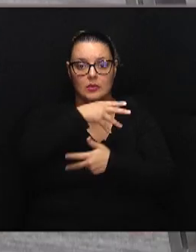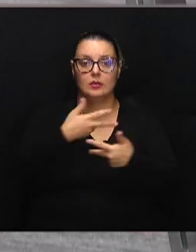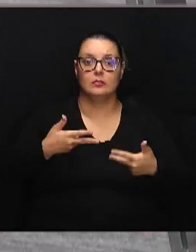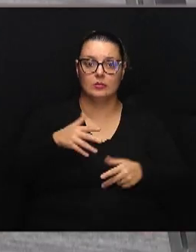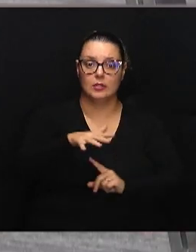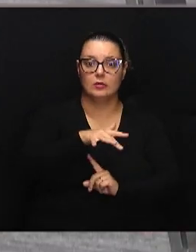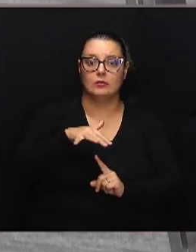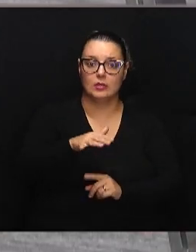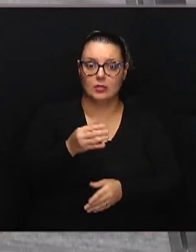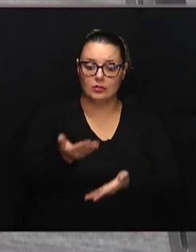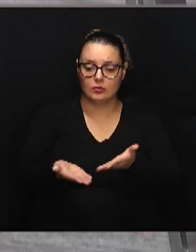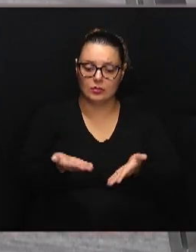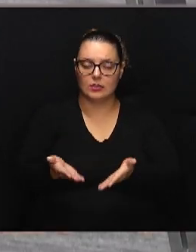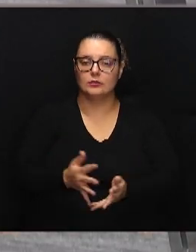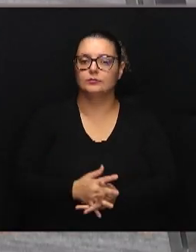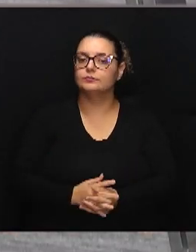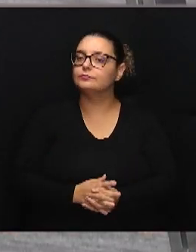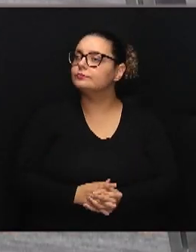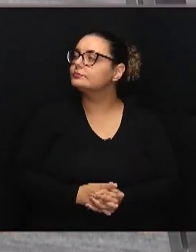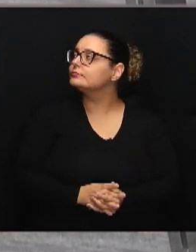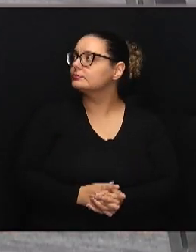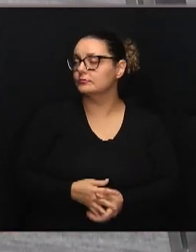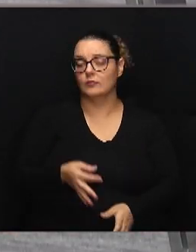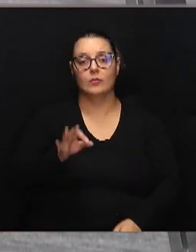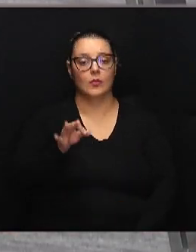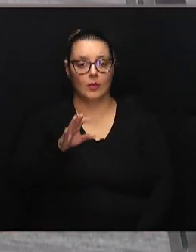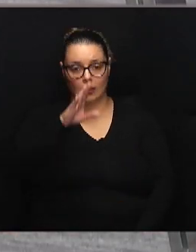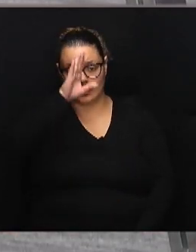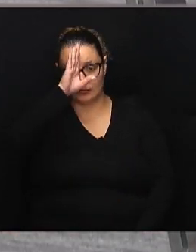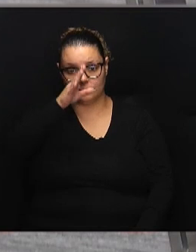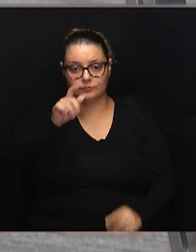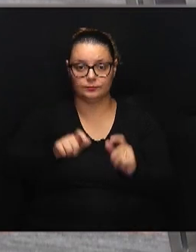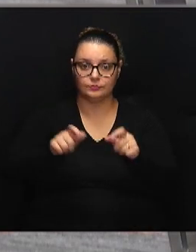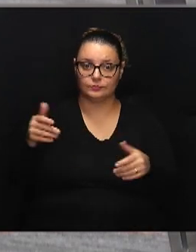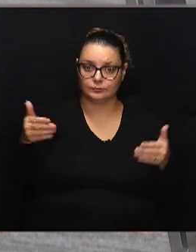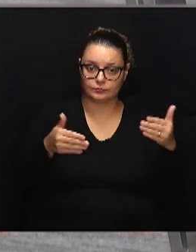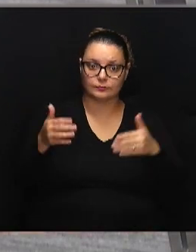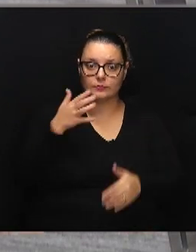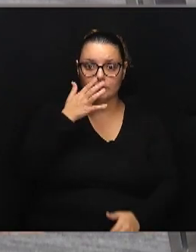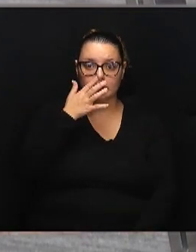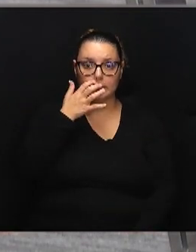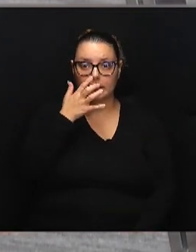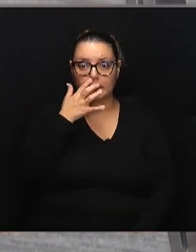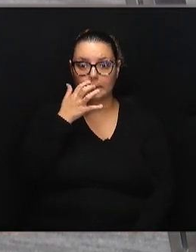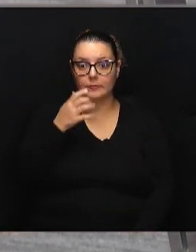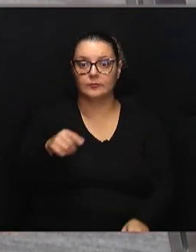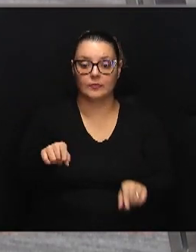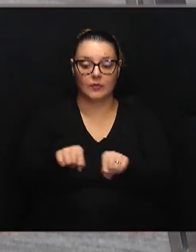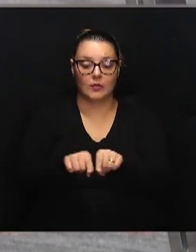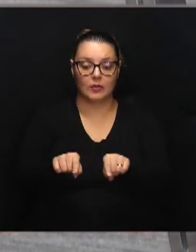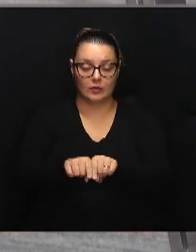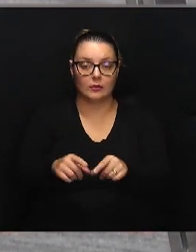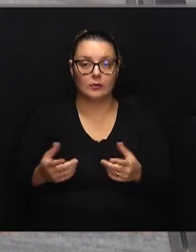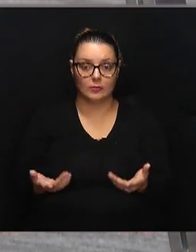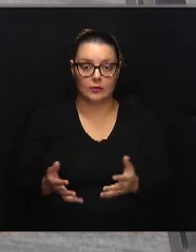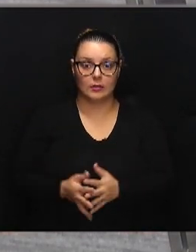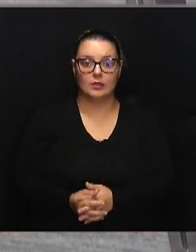ambiental. Exatamente, principalmente, né, para as pessoas que frequentam, mas também não podemos deixar